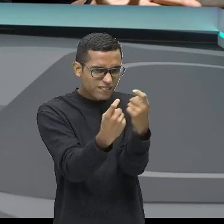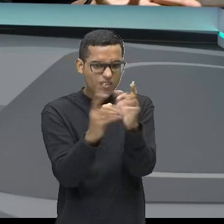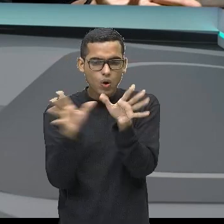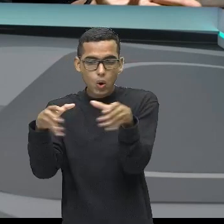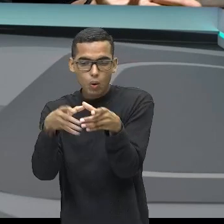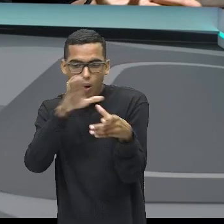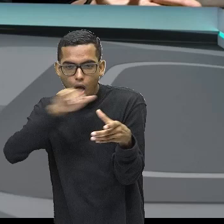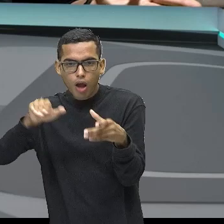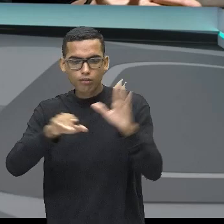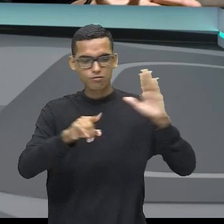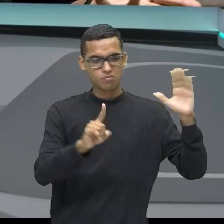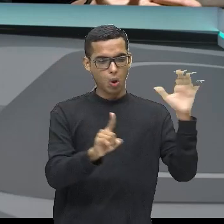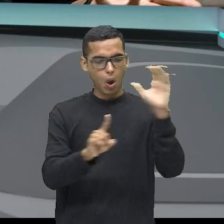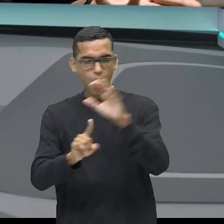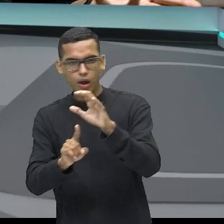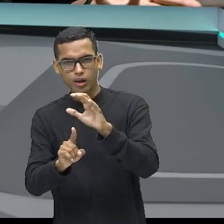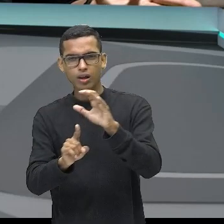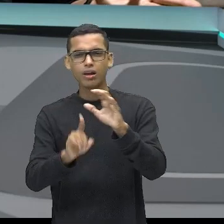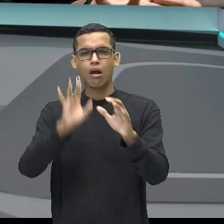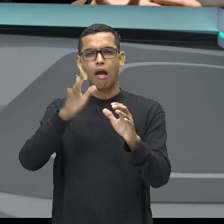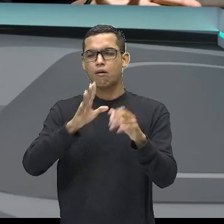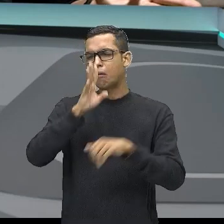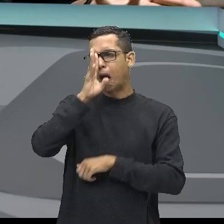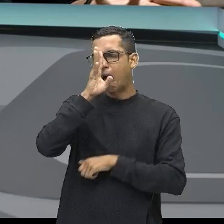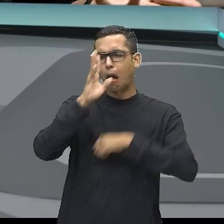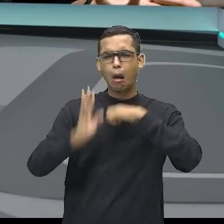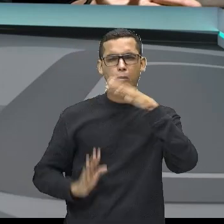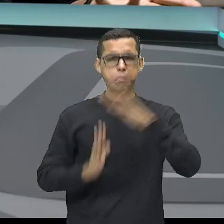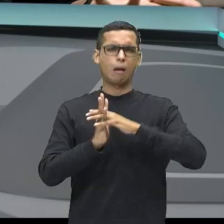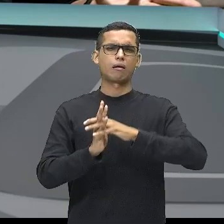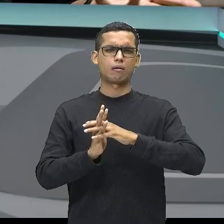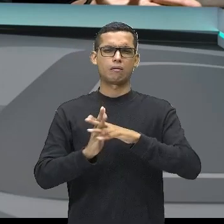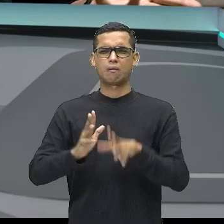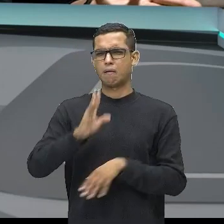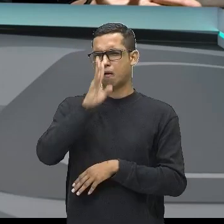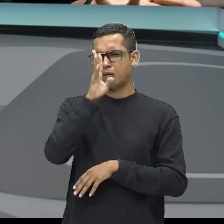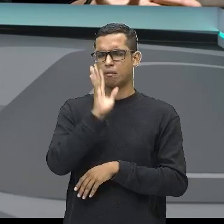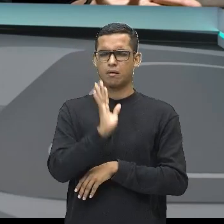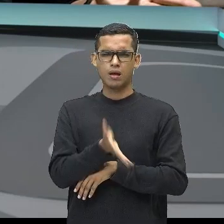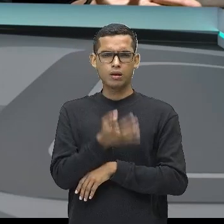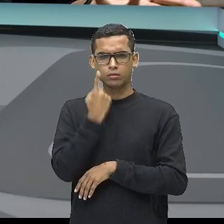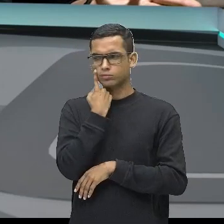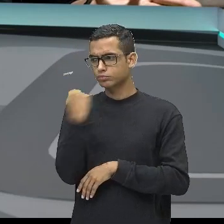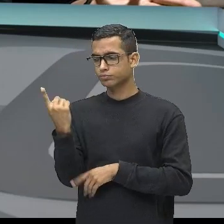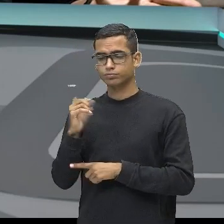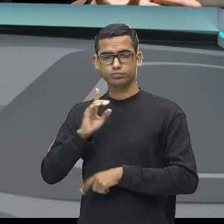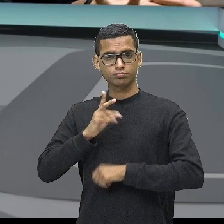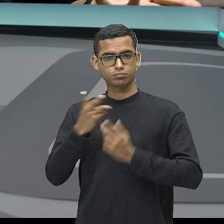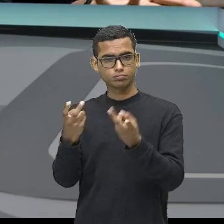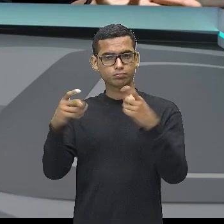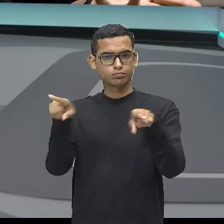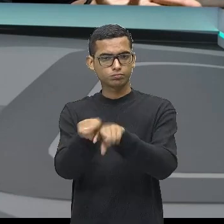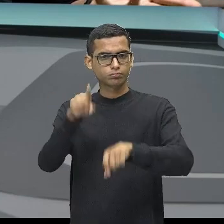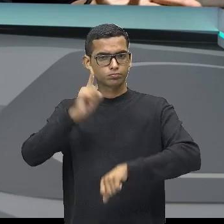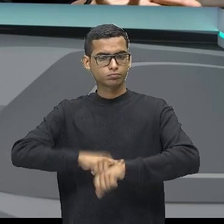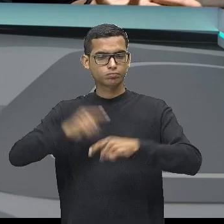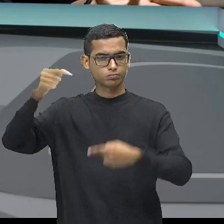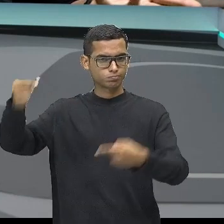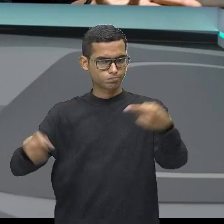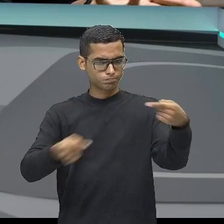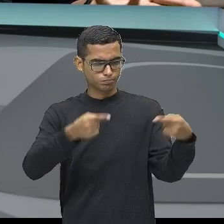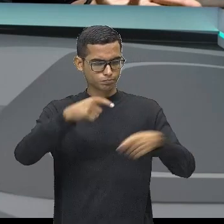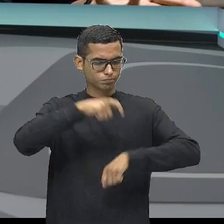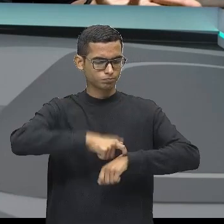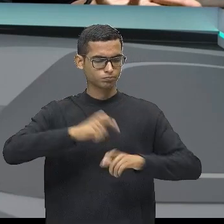é exagerada. No momento em que ele apresenta, que ele expõe essa fala, esse é o momento do turno de fala dele. Então, o